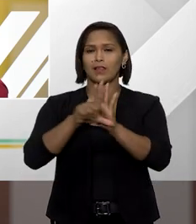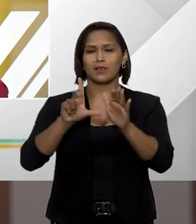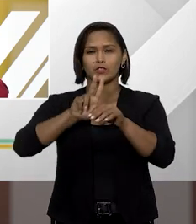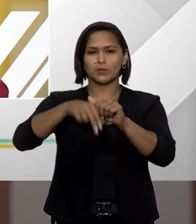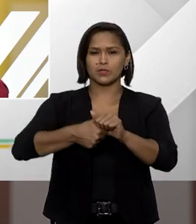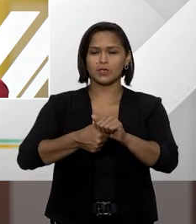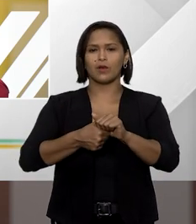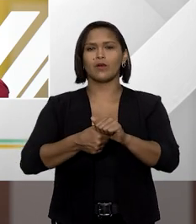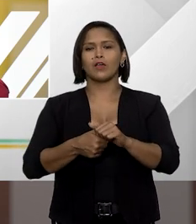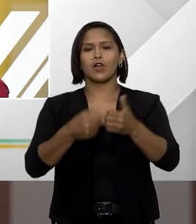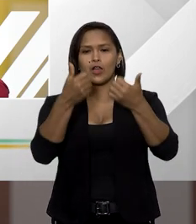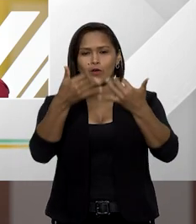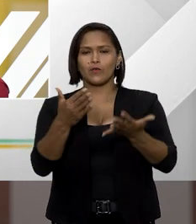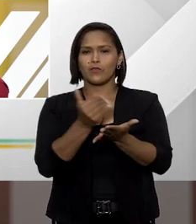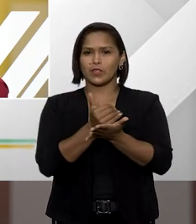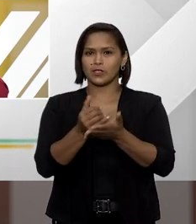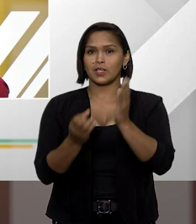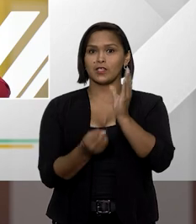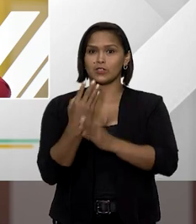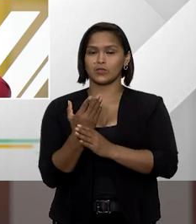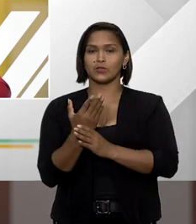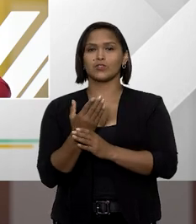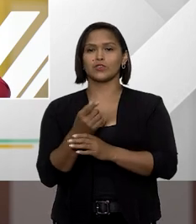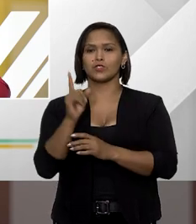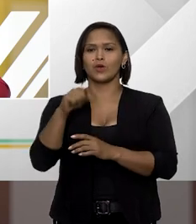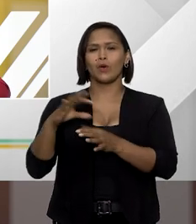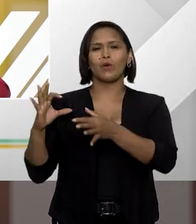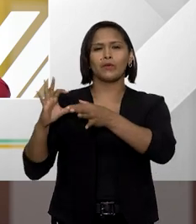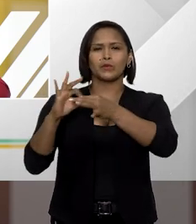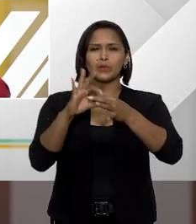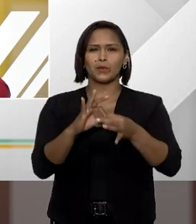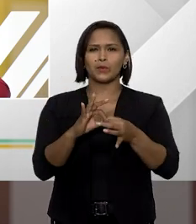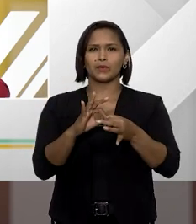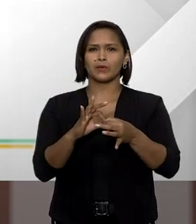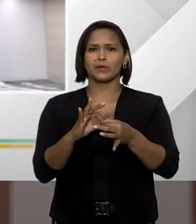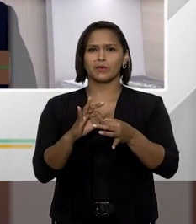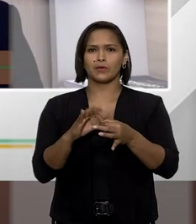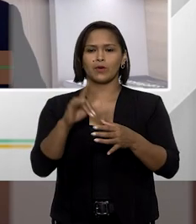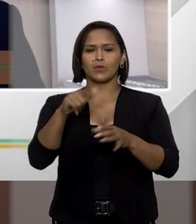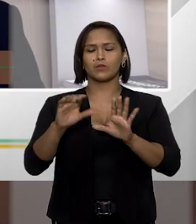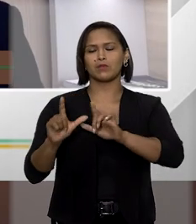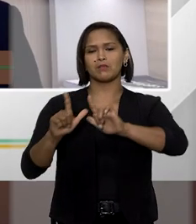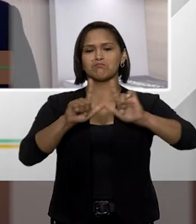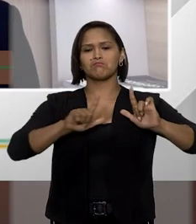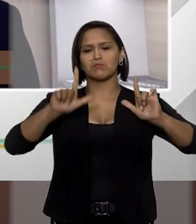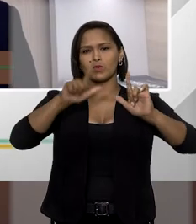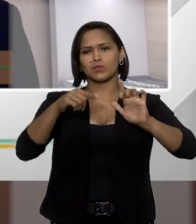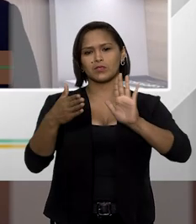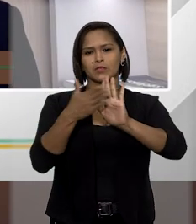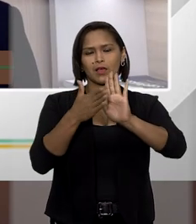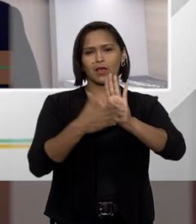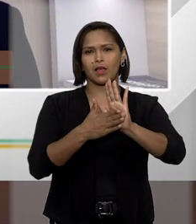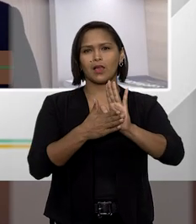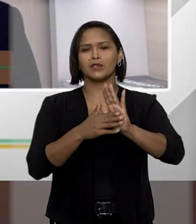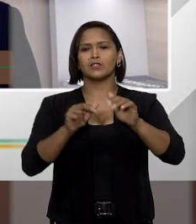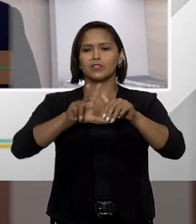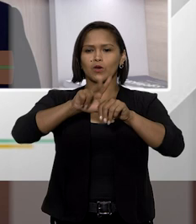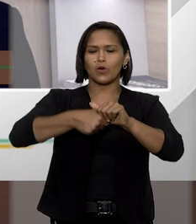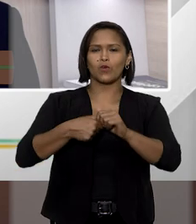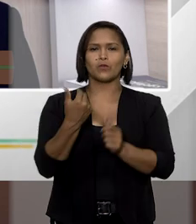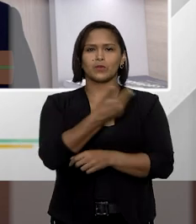anticorrupção, como foi falado aqui no início, ela surgiu num contexto de exposição de uma